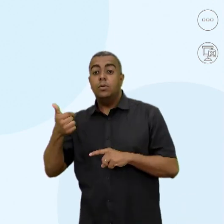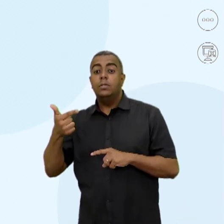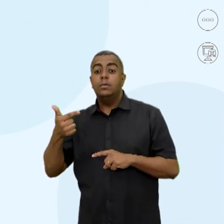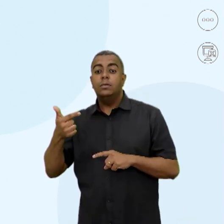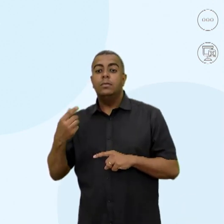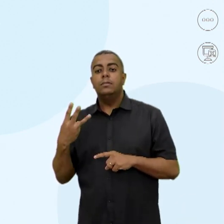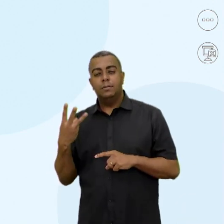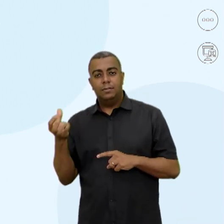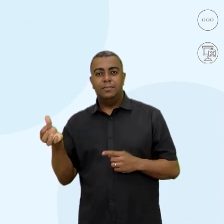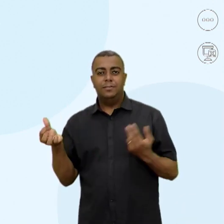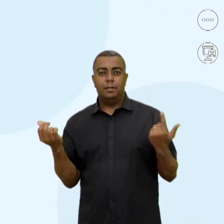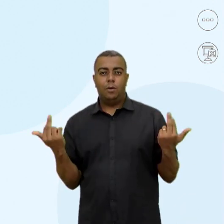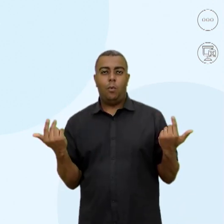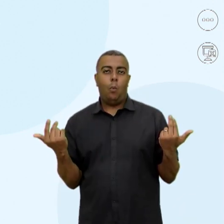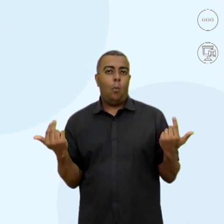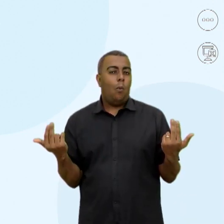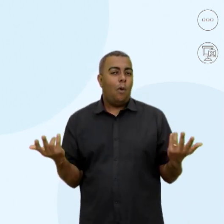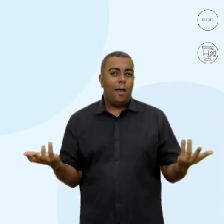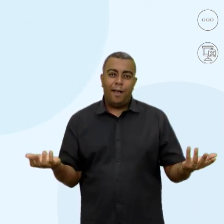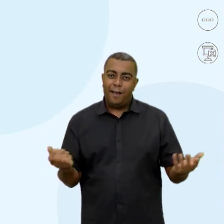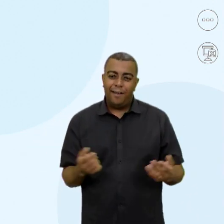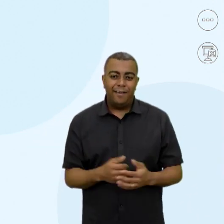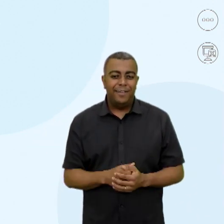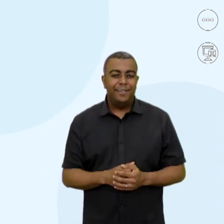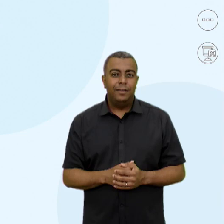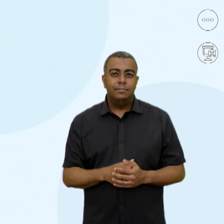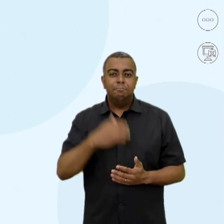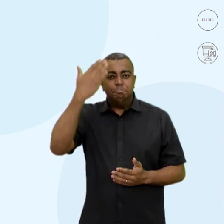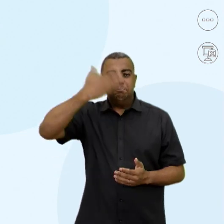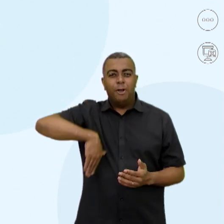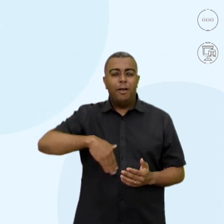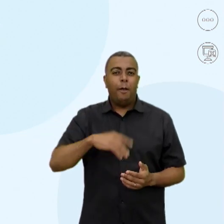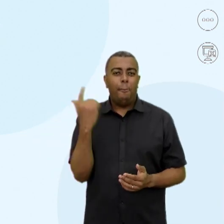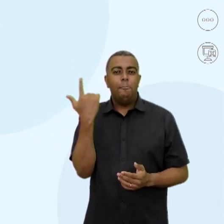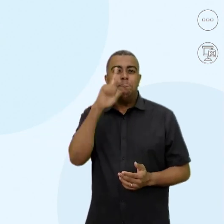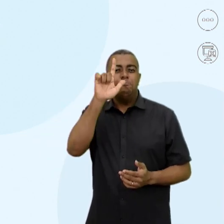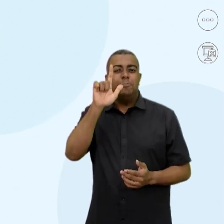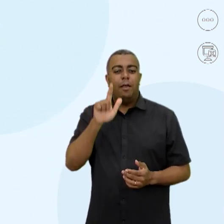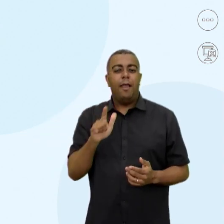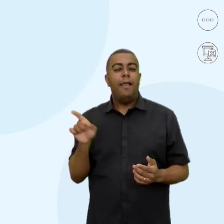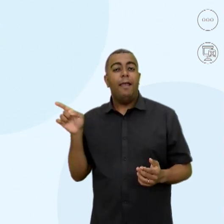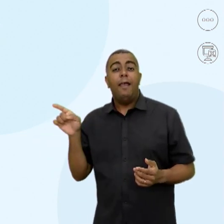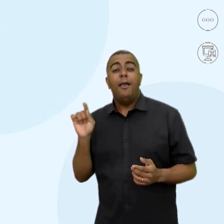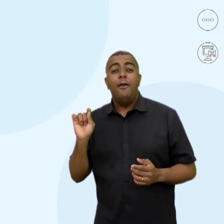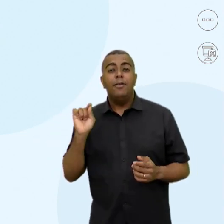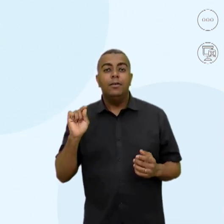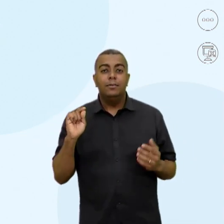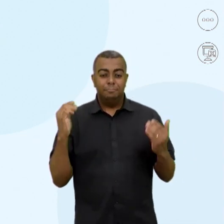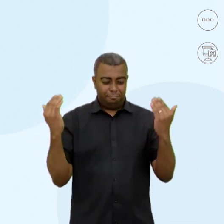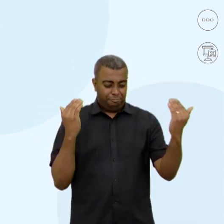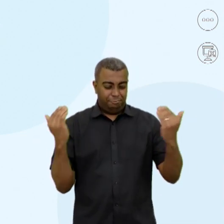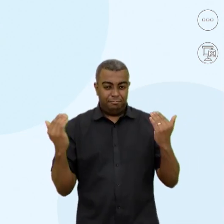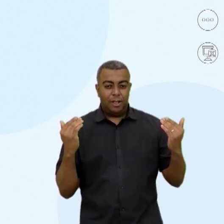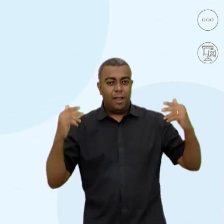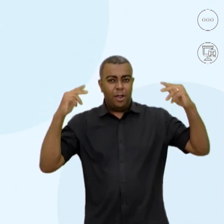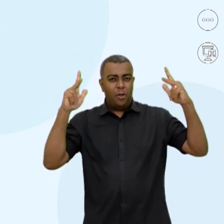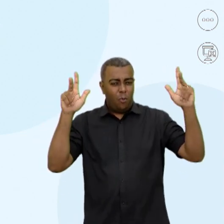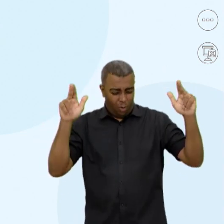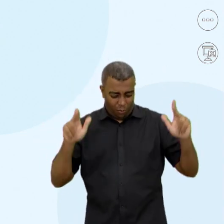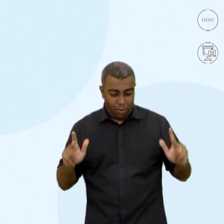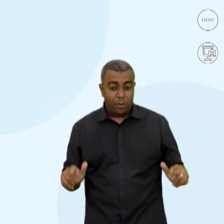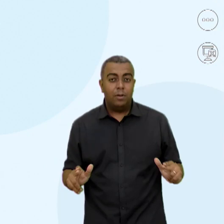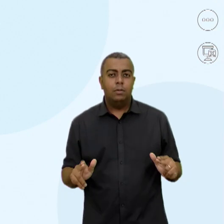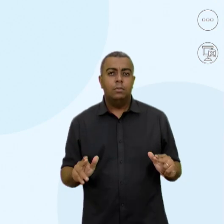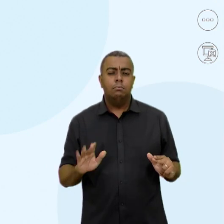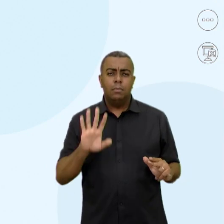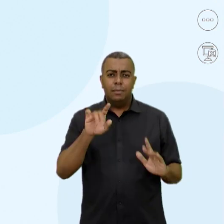vezes 12 também dá 36. Então, a gente consegue provar que elas são, né, proporcionais. Mas a pergunta, na verdade,